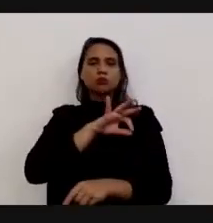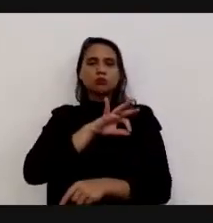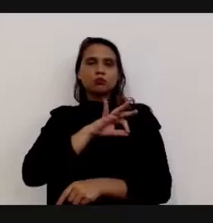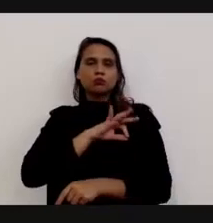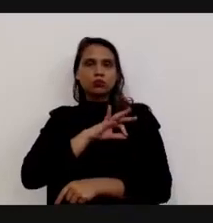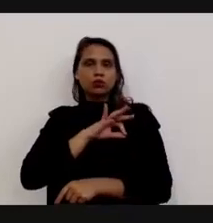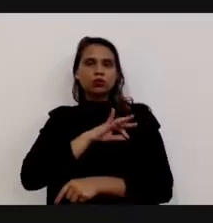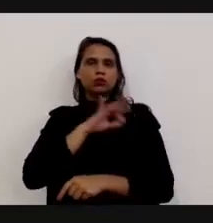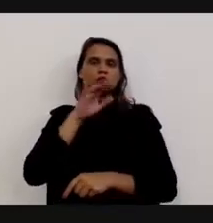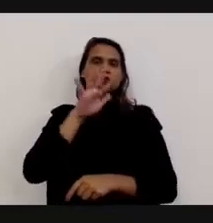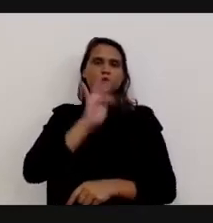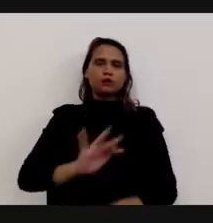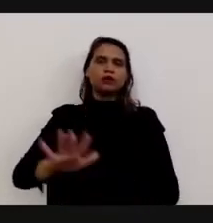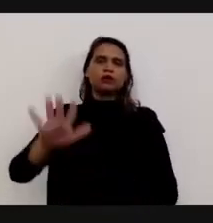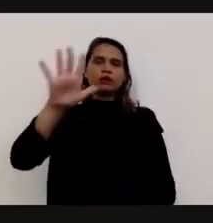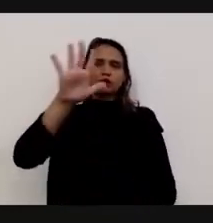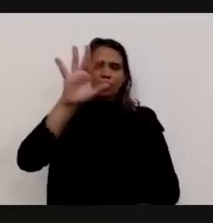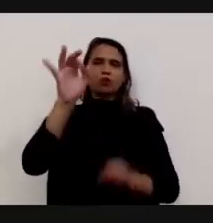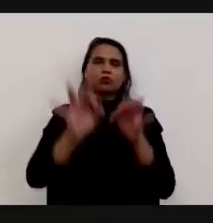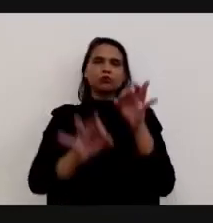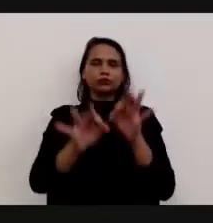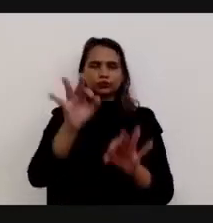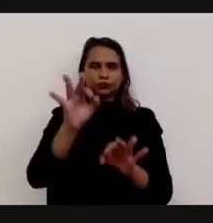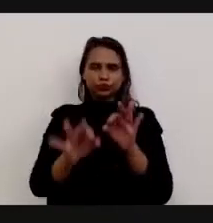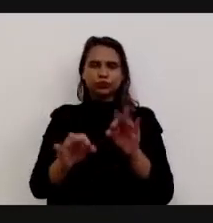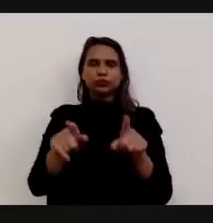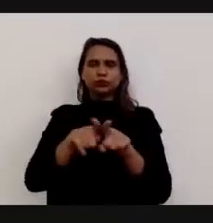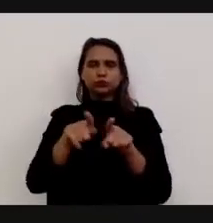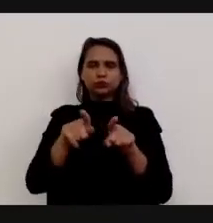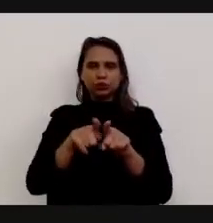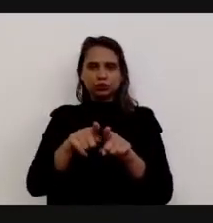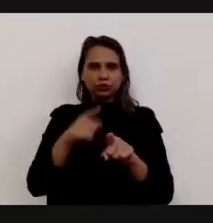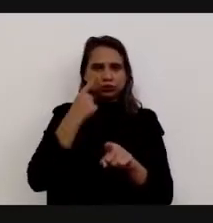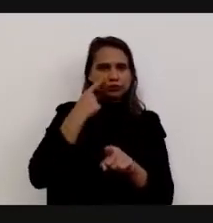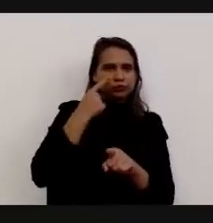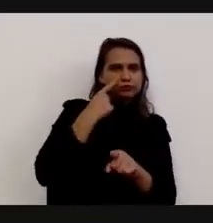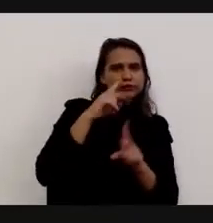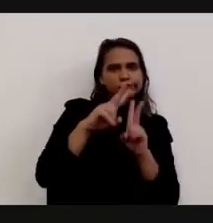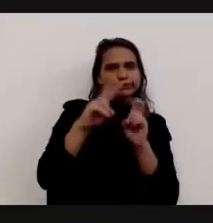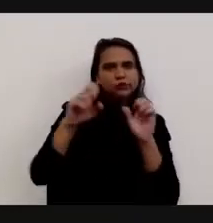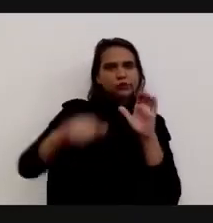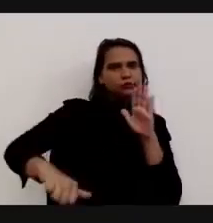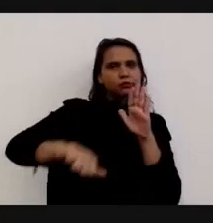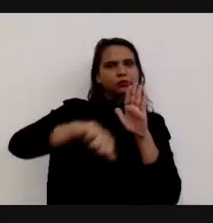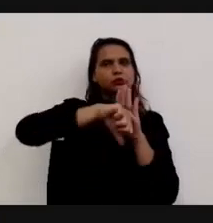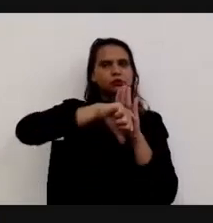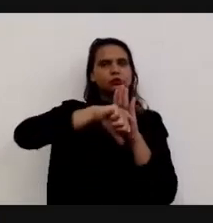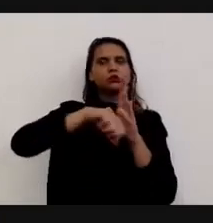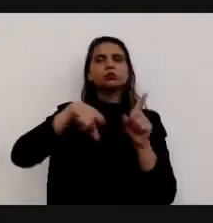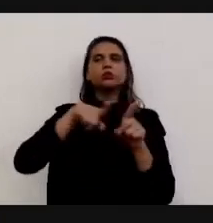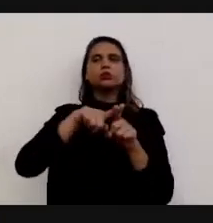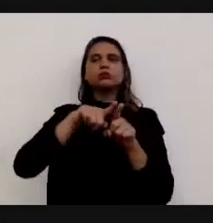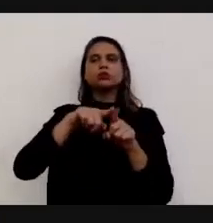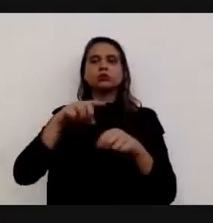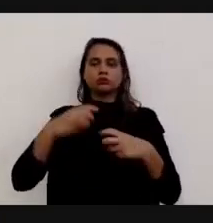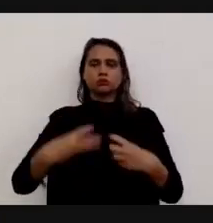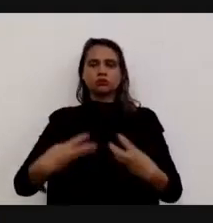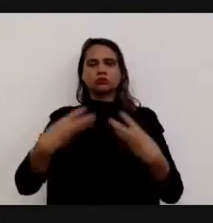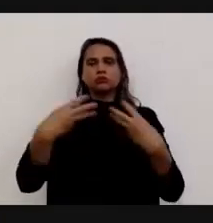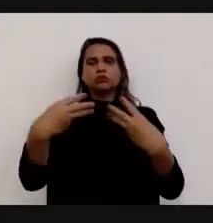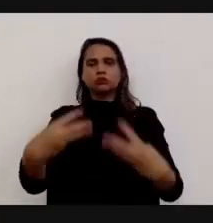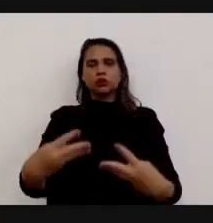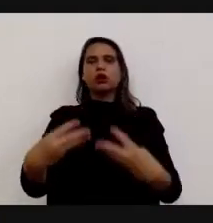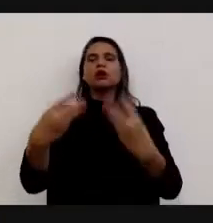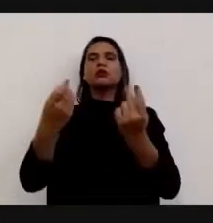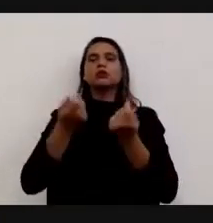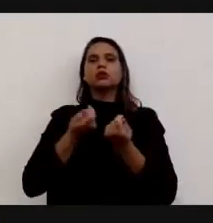Ministério da Justiça, através da Polícia Federal, verificando os aspectos criminológicos, o Ministério da Defesa, que normalmente